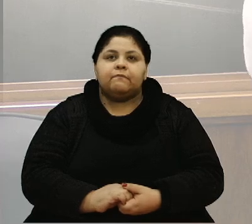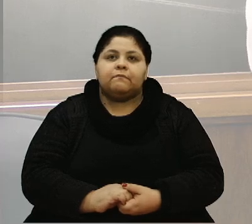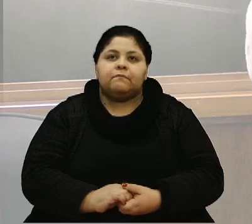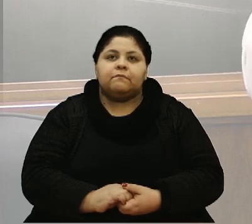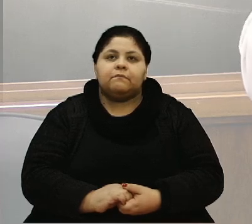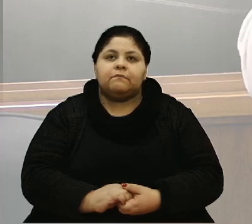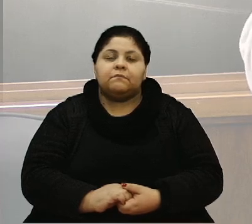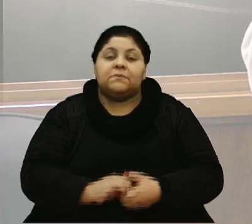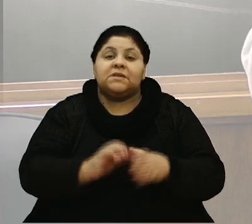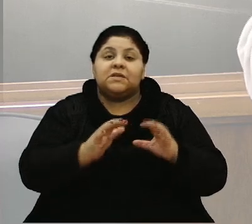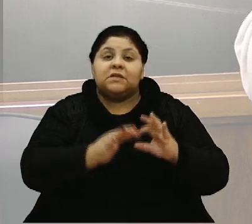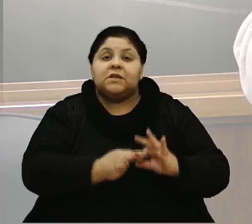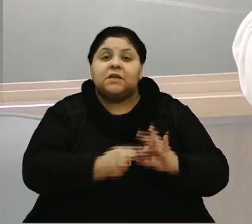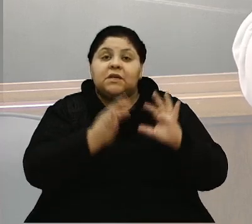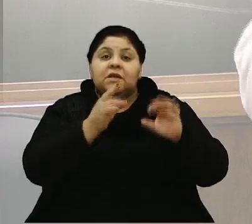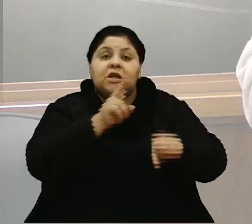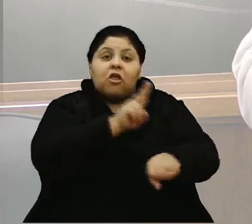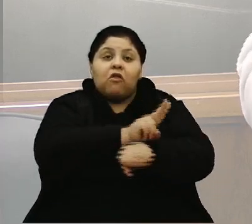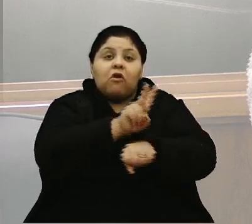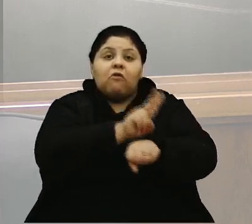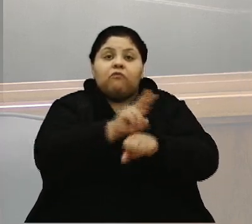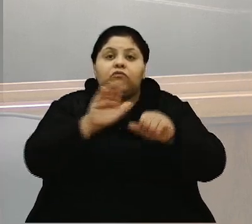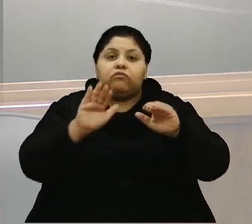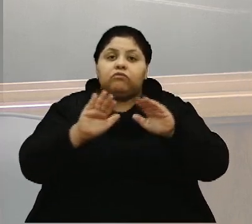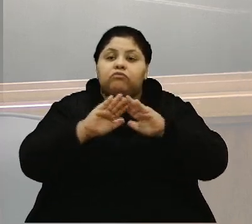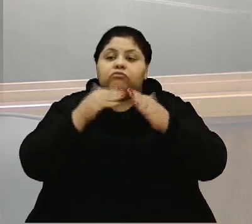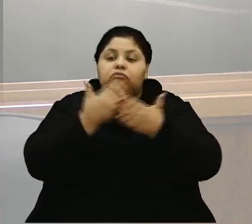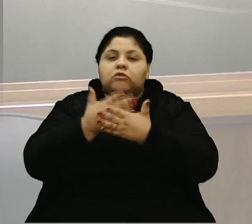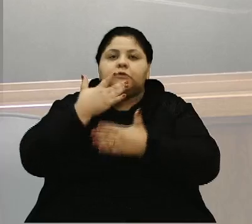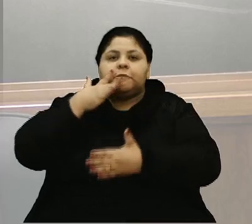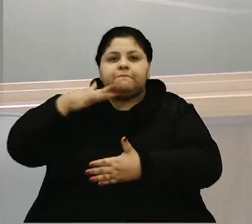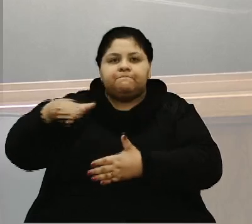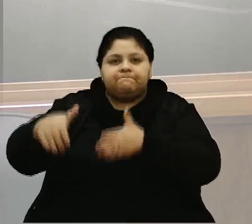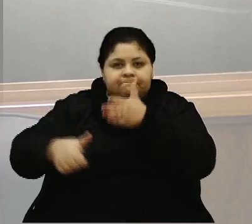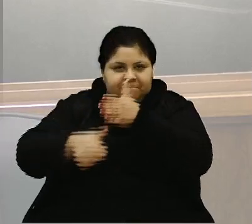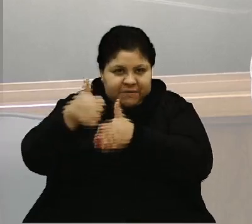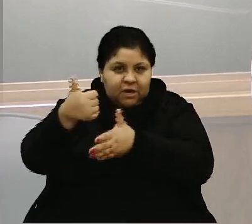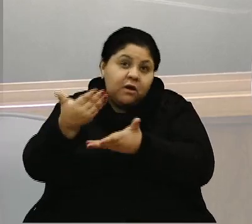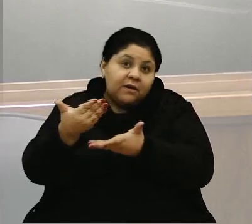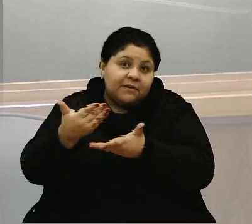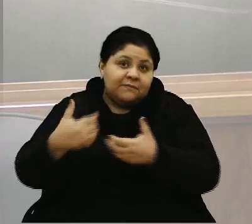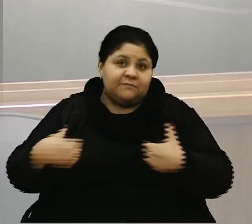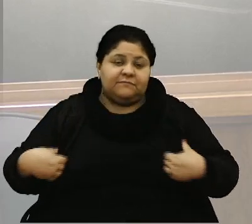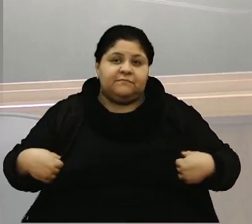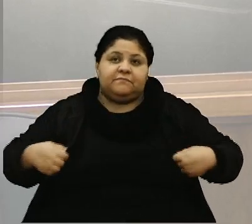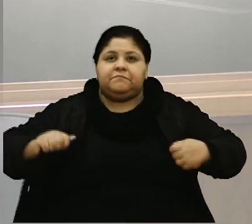A disponibilidade de vagas nas creches está melhor?